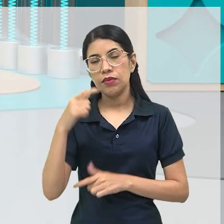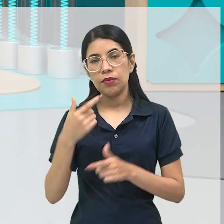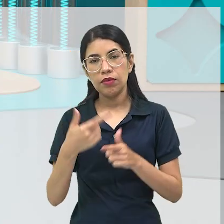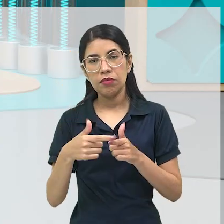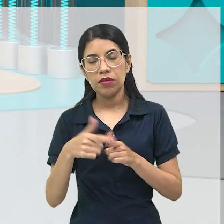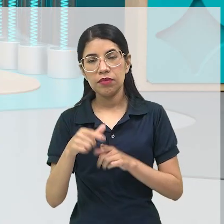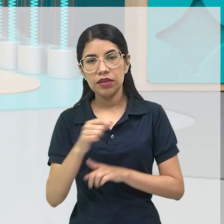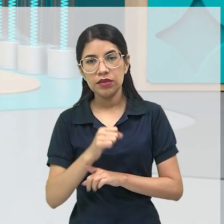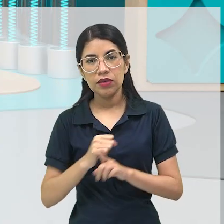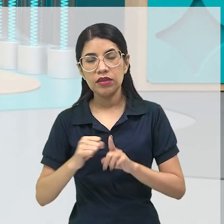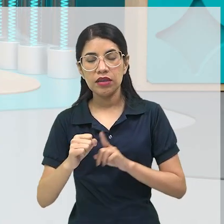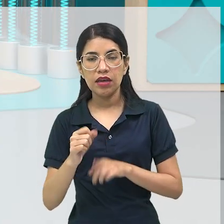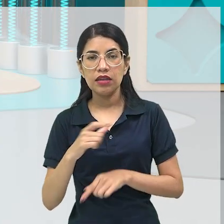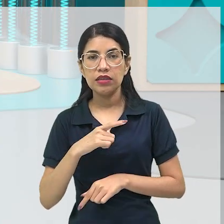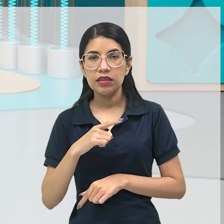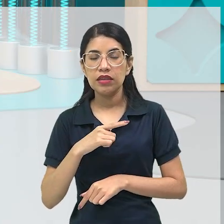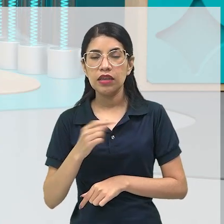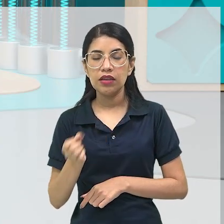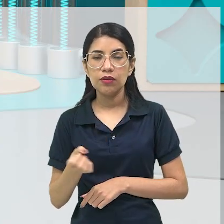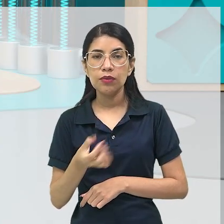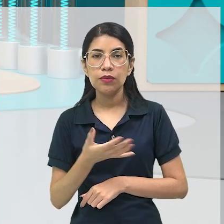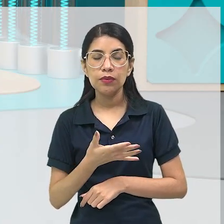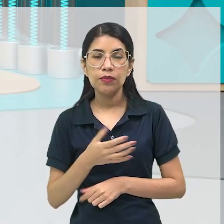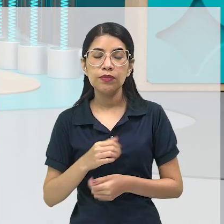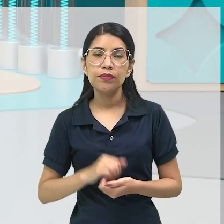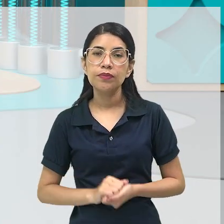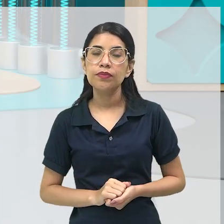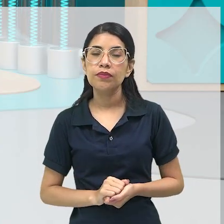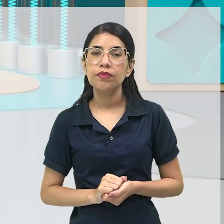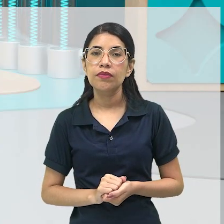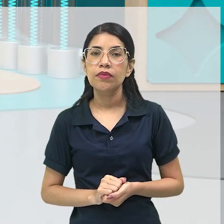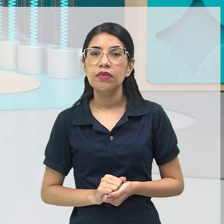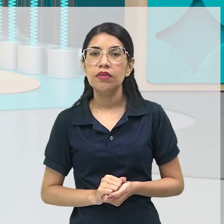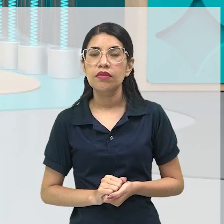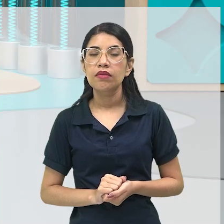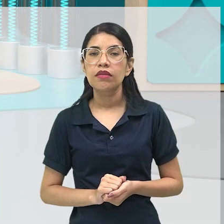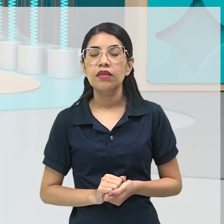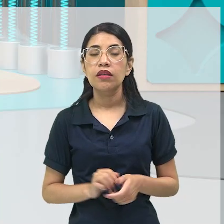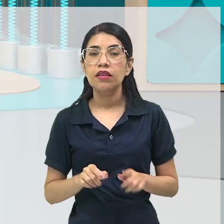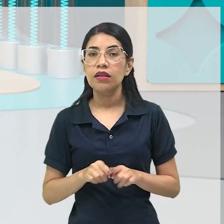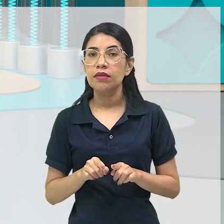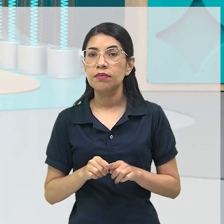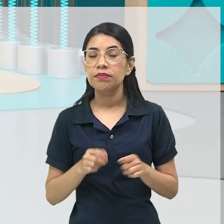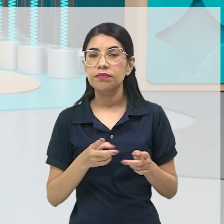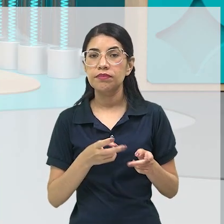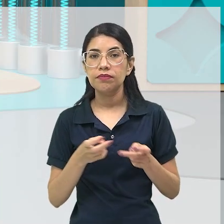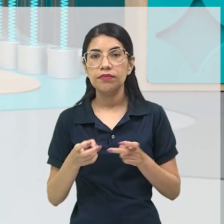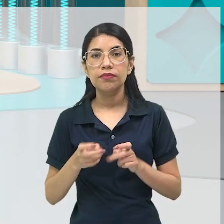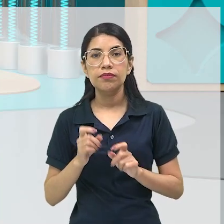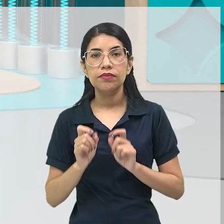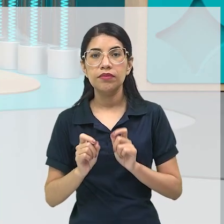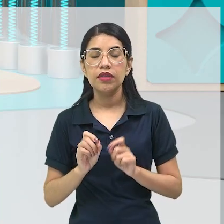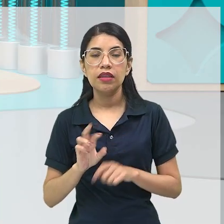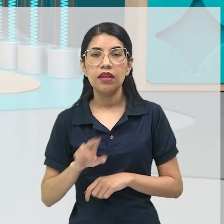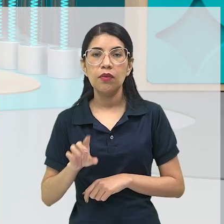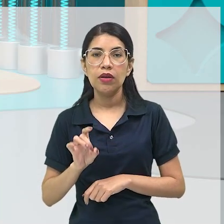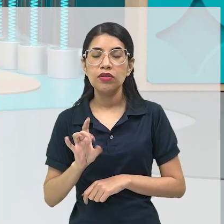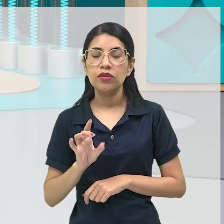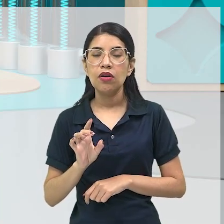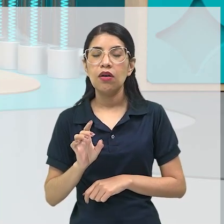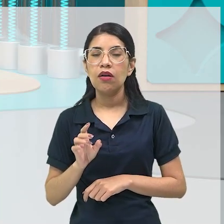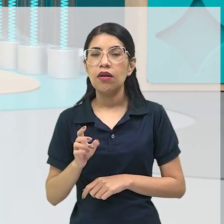problema social muito atual. Quando falamos disso, vamos perceber que não é o olhar a